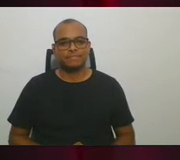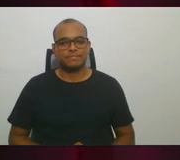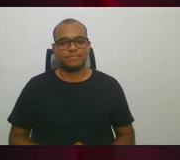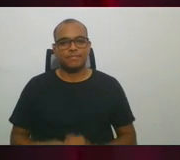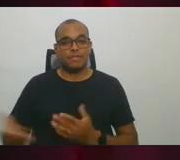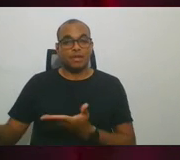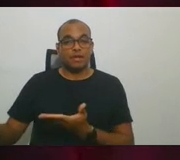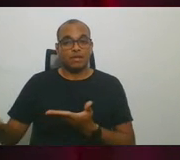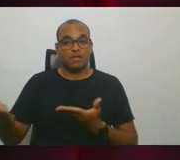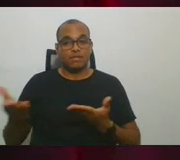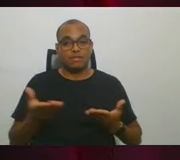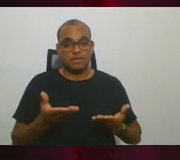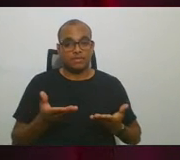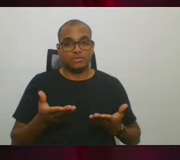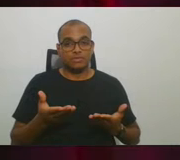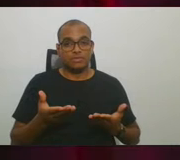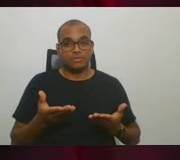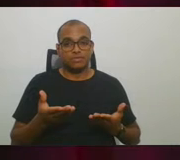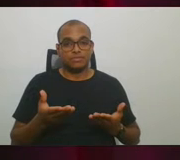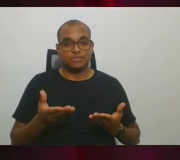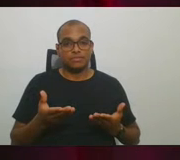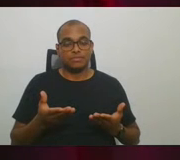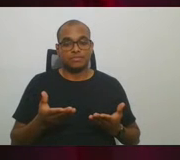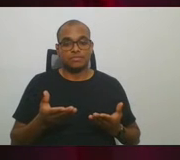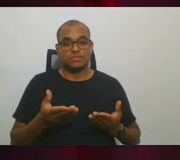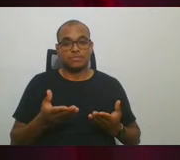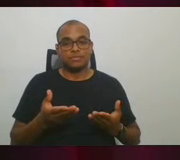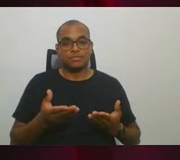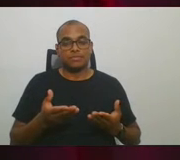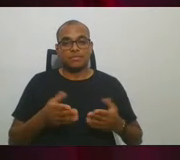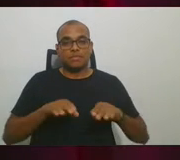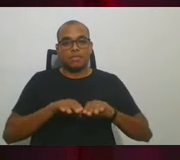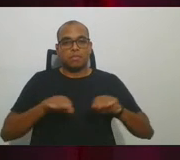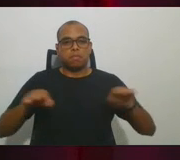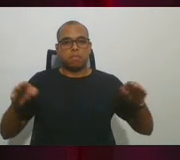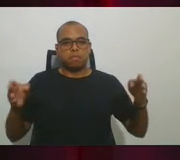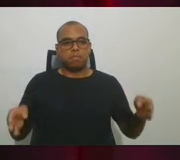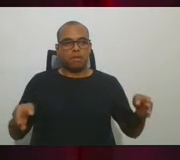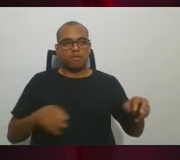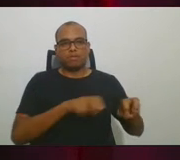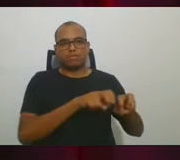Convidamos a ocuparem os seus lugares no palco de honra,